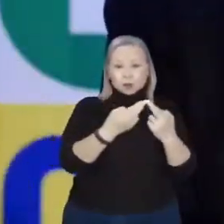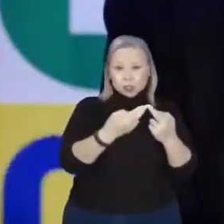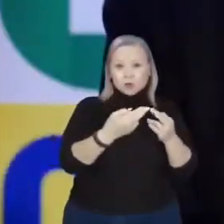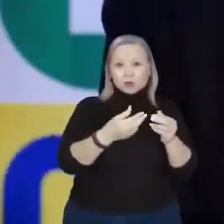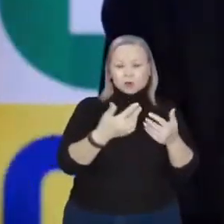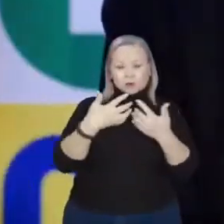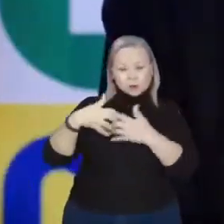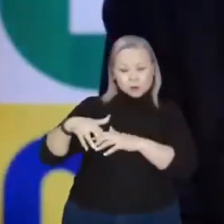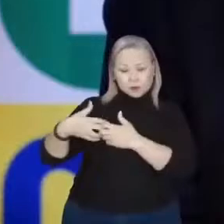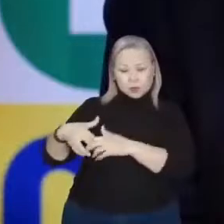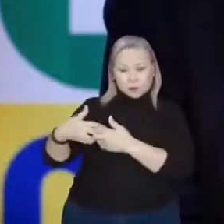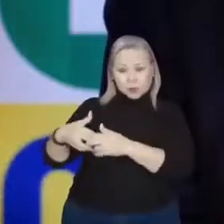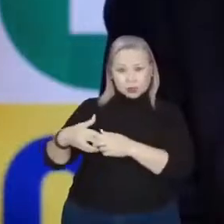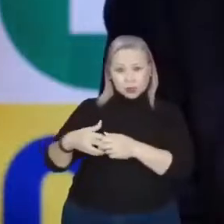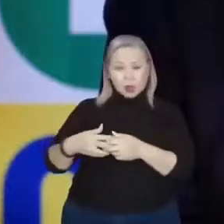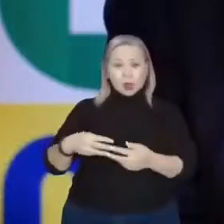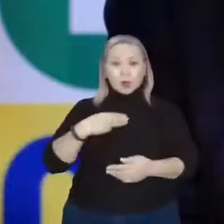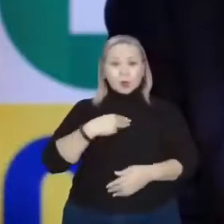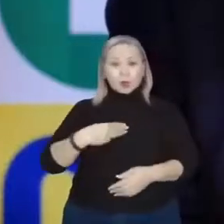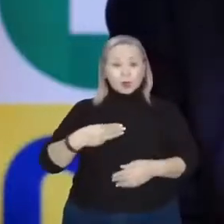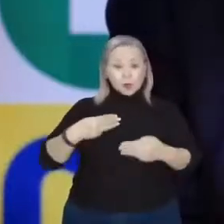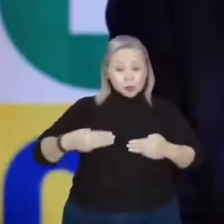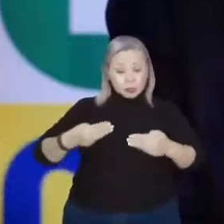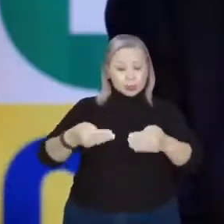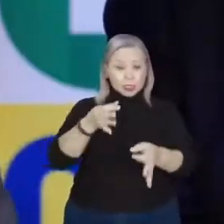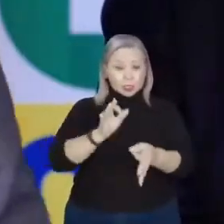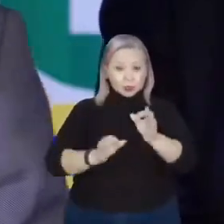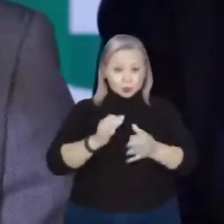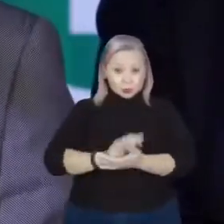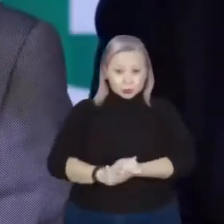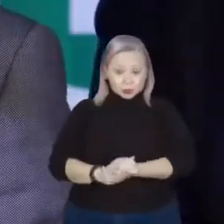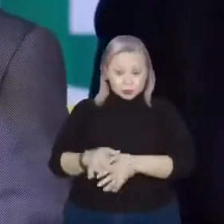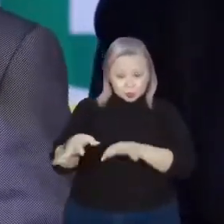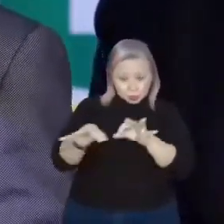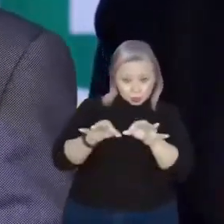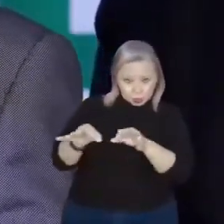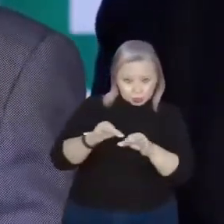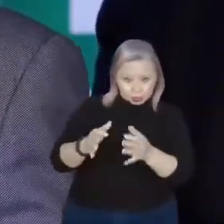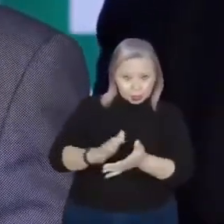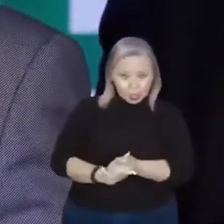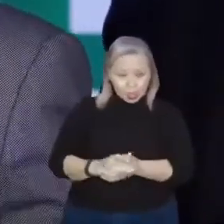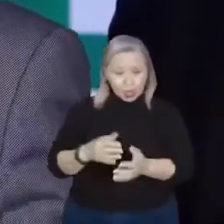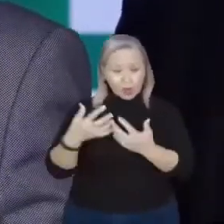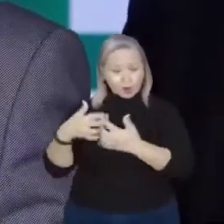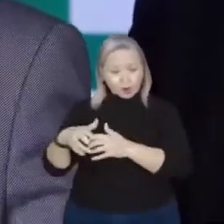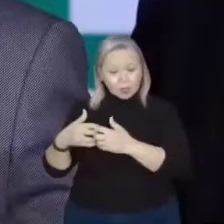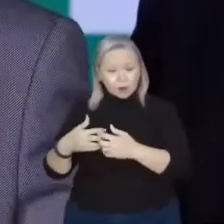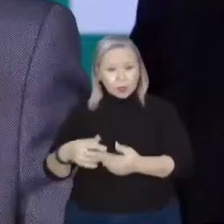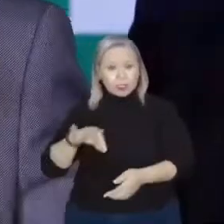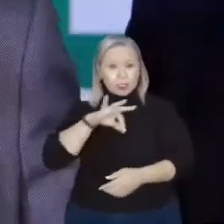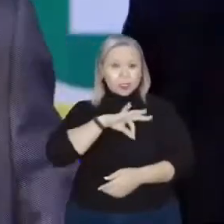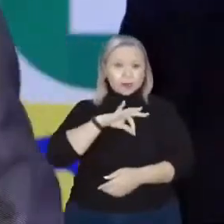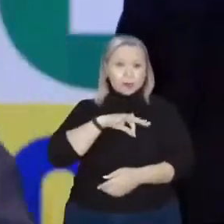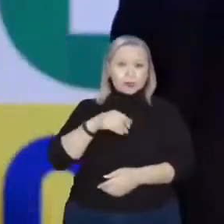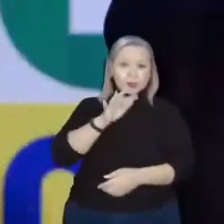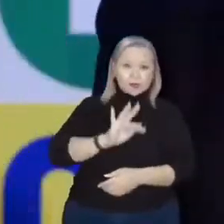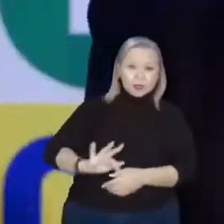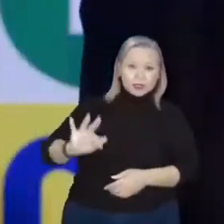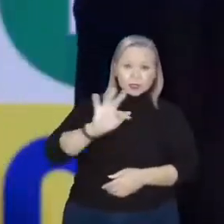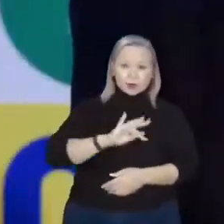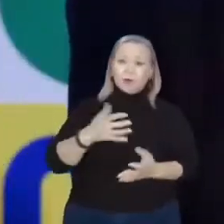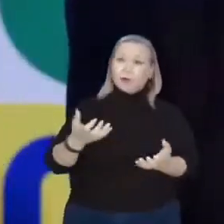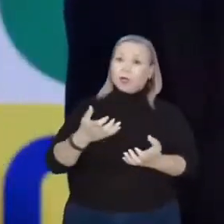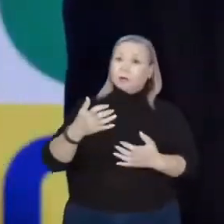da Justiça, de consertar o funcionamento da Polícia Federal, porque nós queremos que a carreira de Estado seja uma carreira de